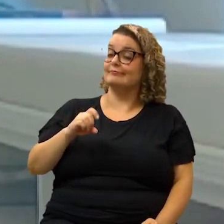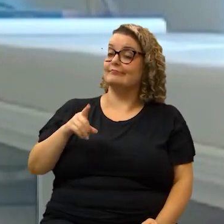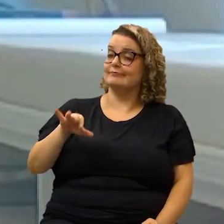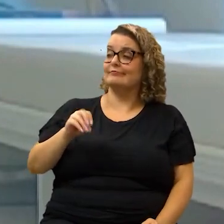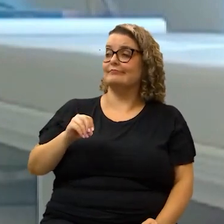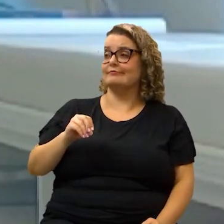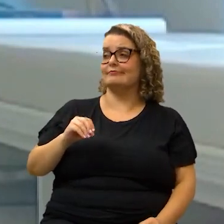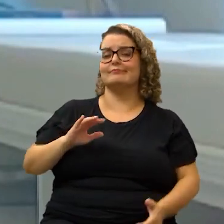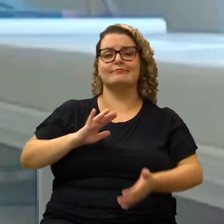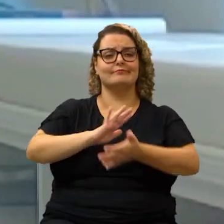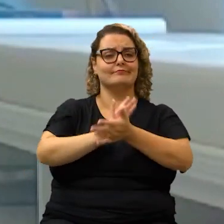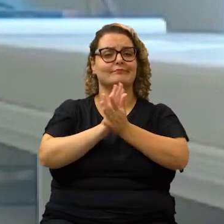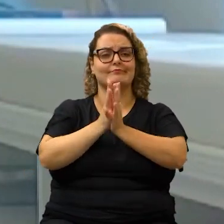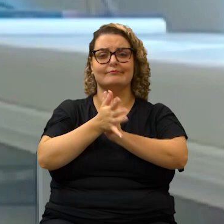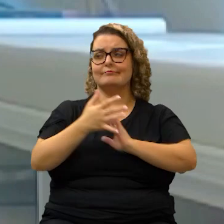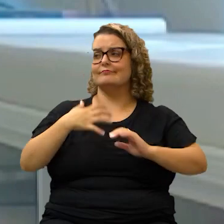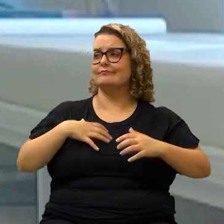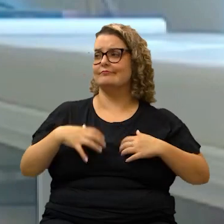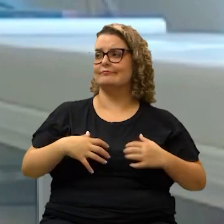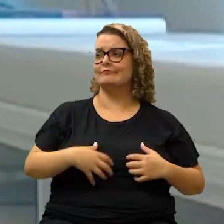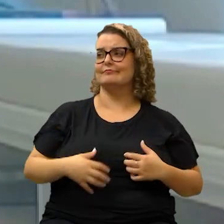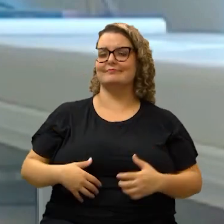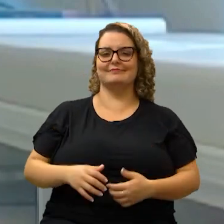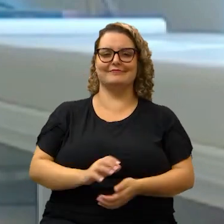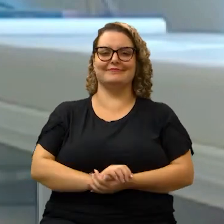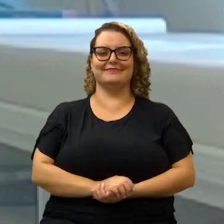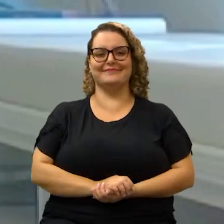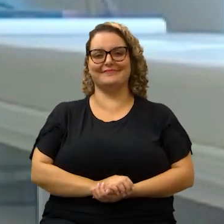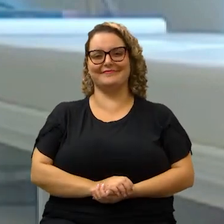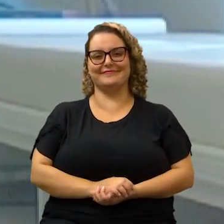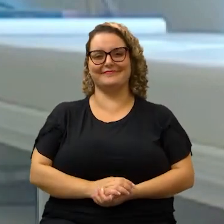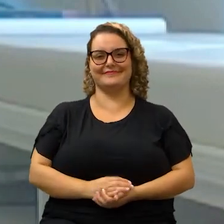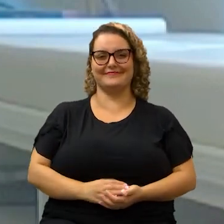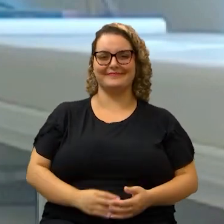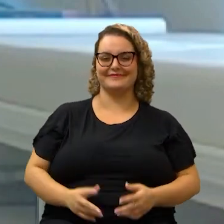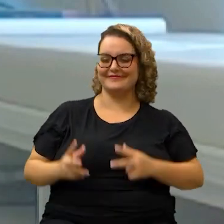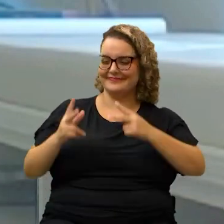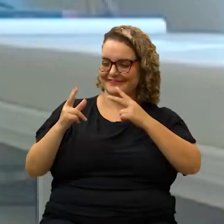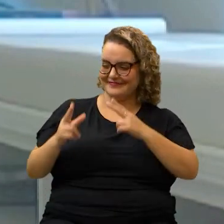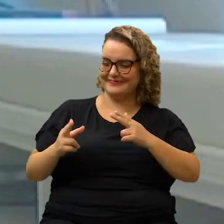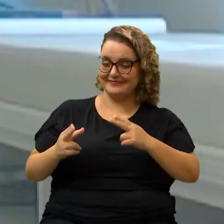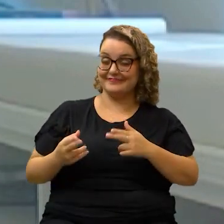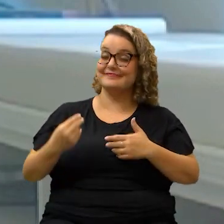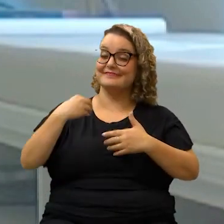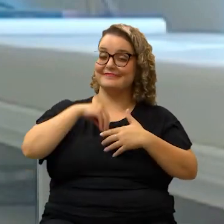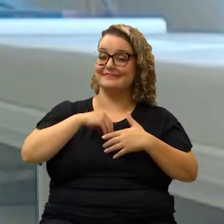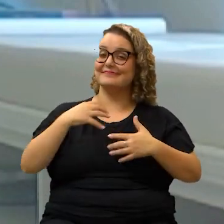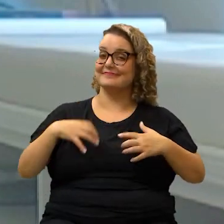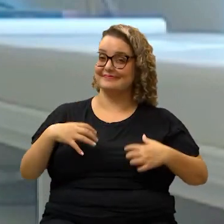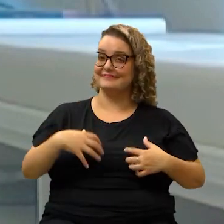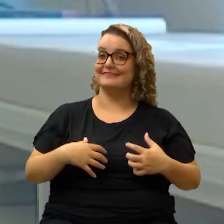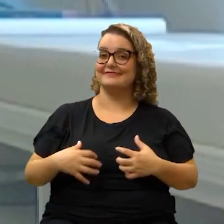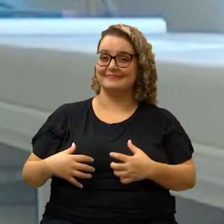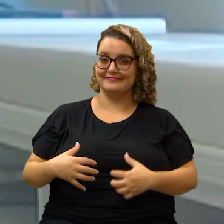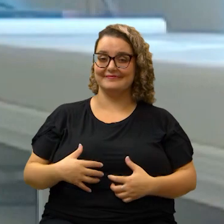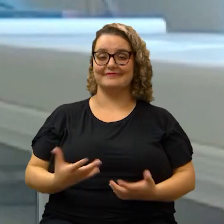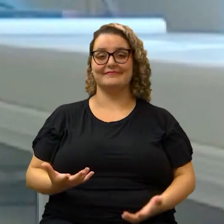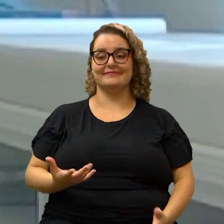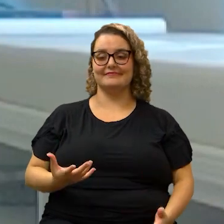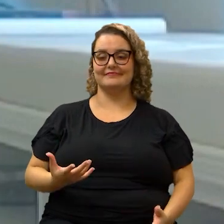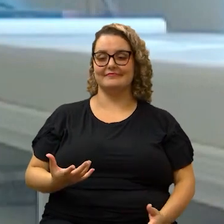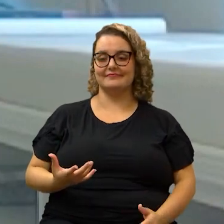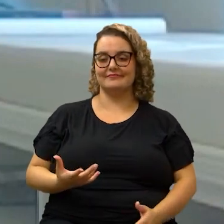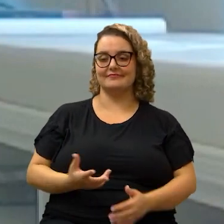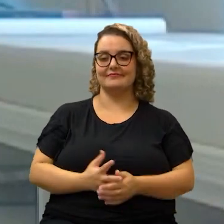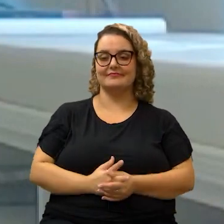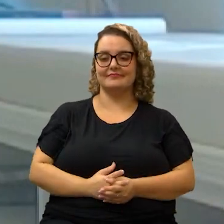colocar no teu organismo uma impressão boa, que a gente fala imprint, né? Metabólico bom,